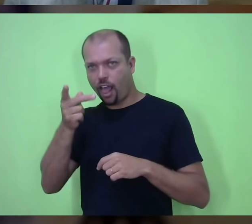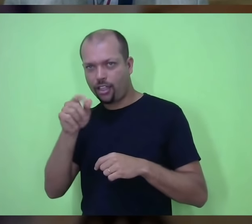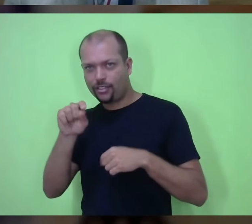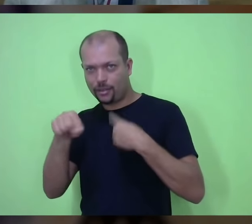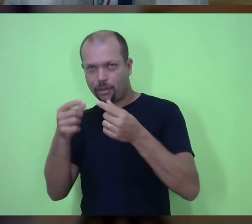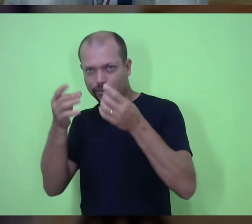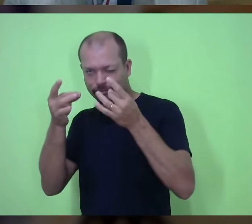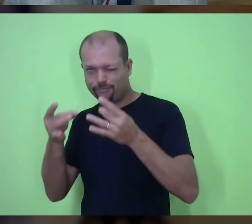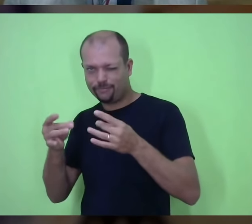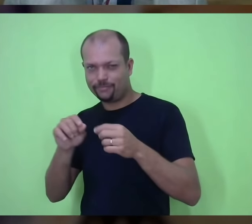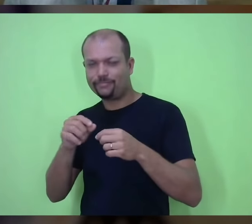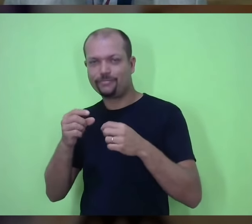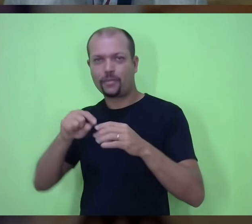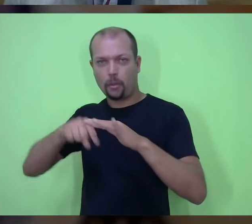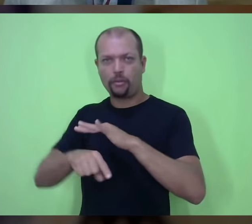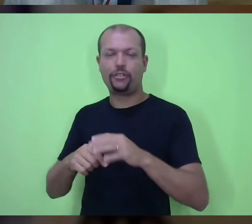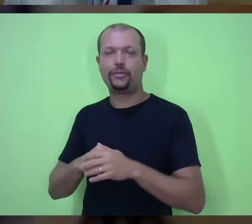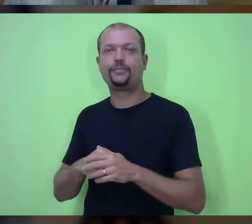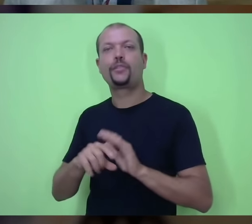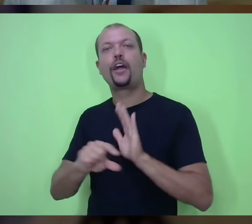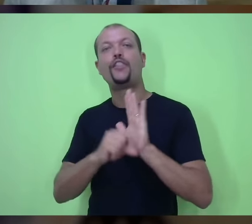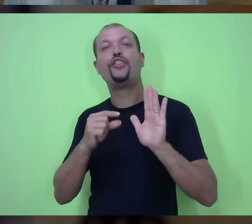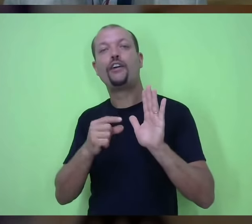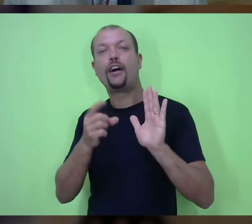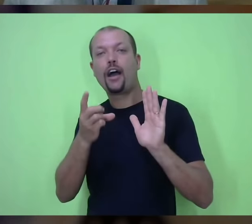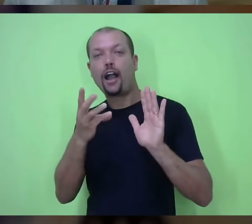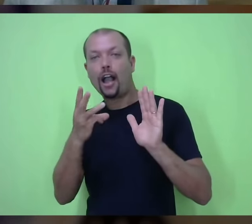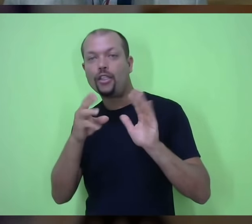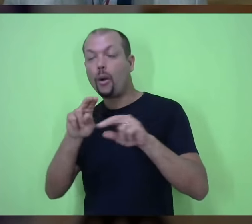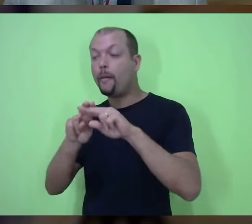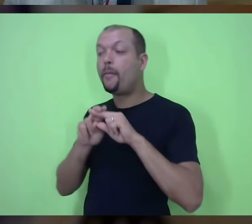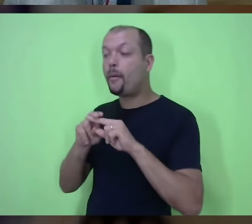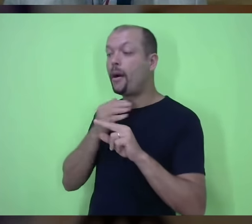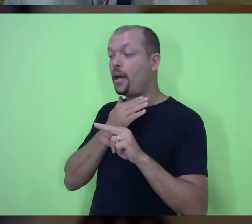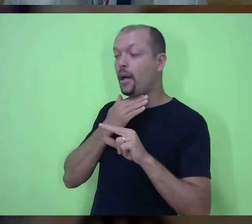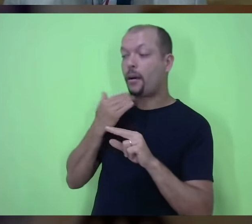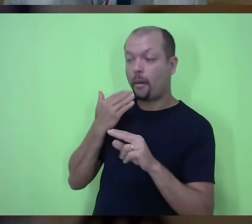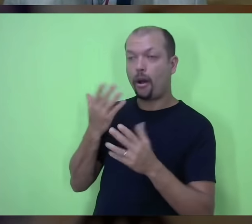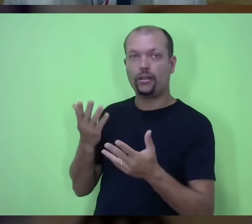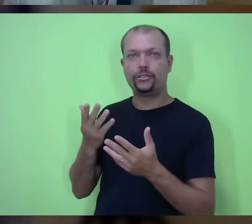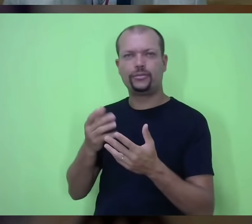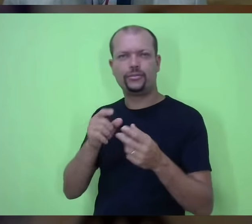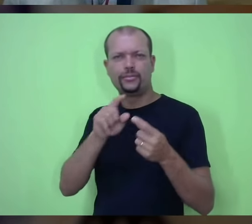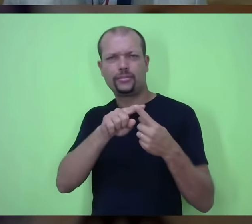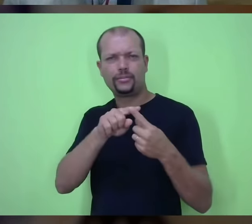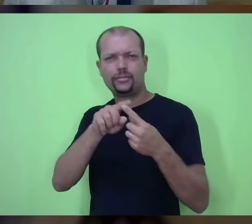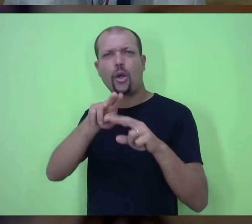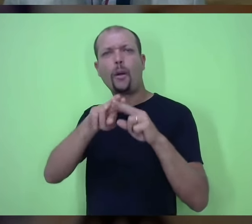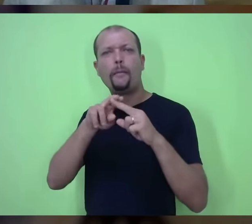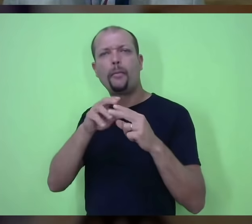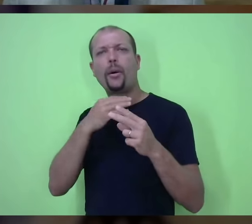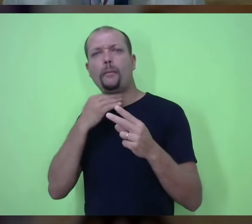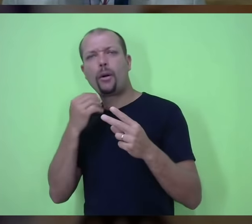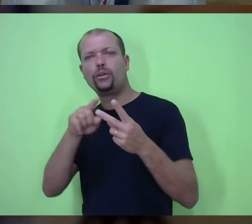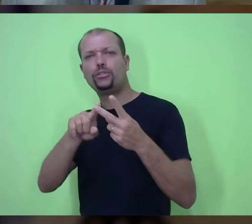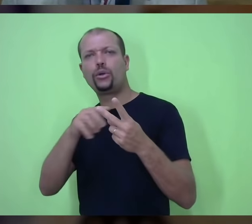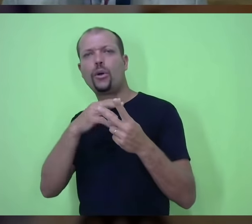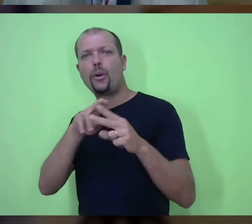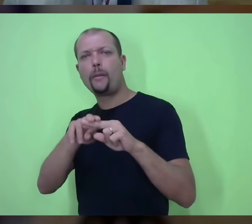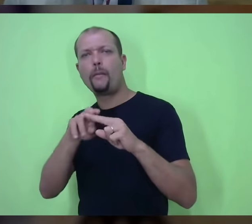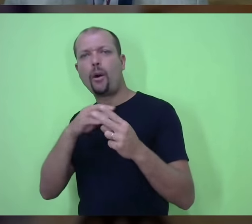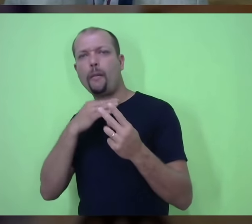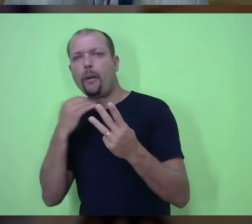em detalhes agora. No versículo 14 fala, por sua morte, e no versículo 18 fala, naquilo que